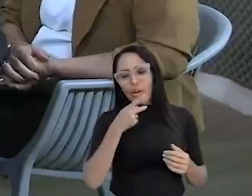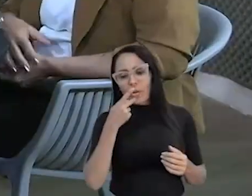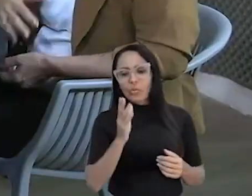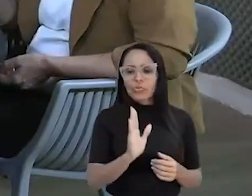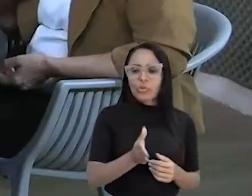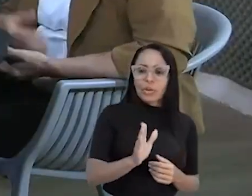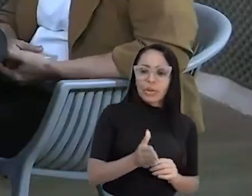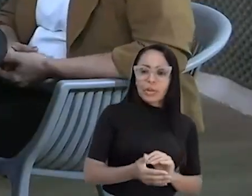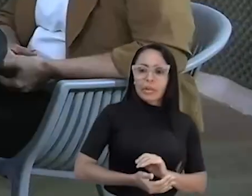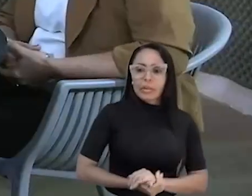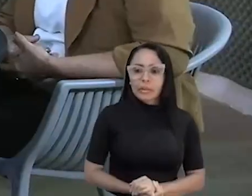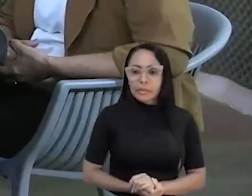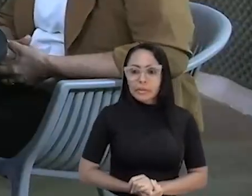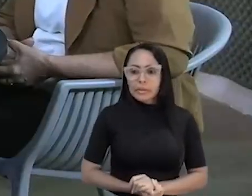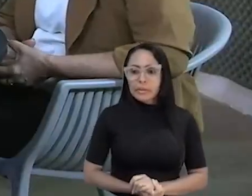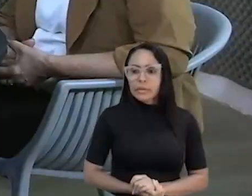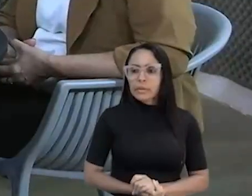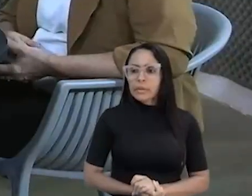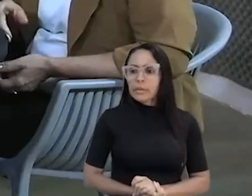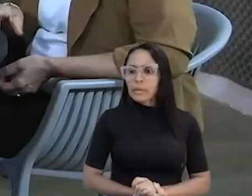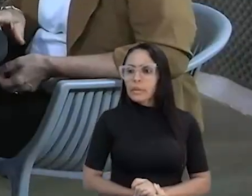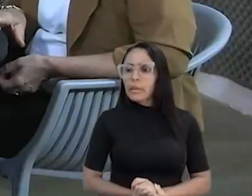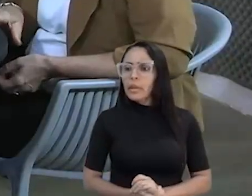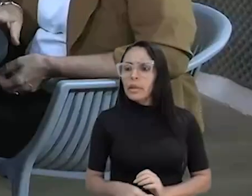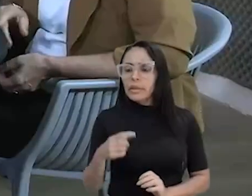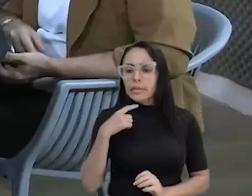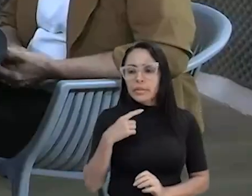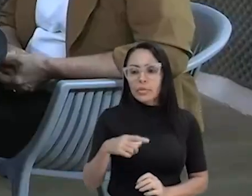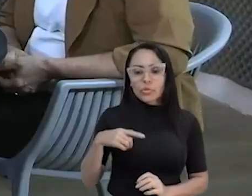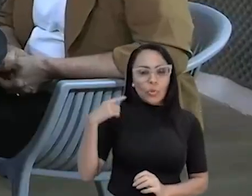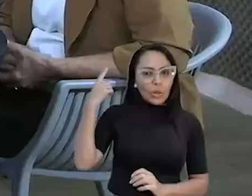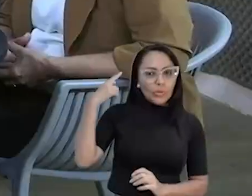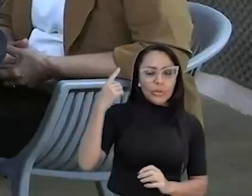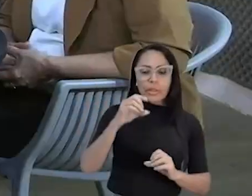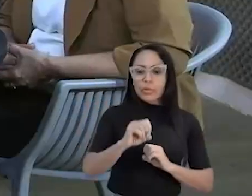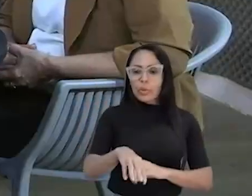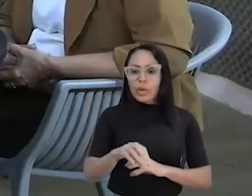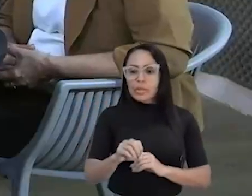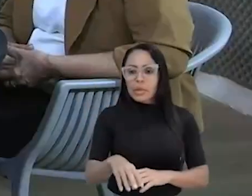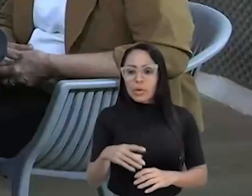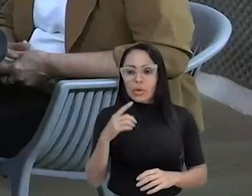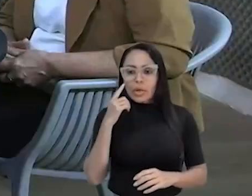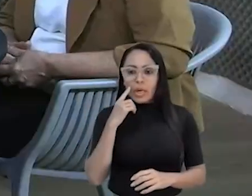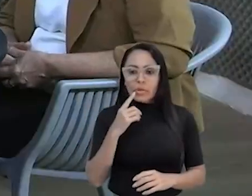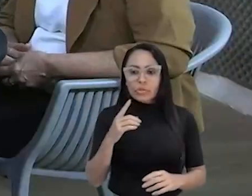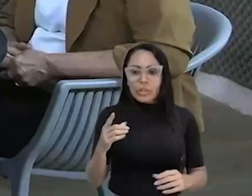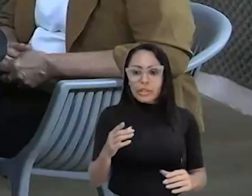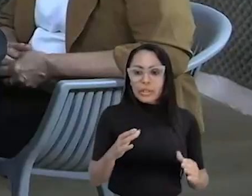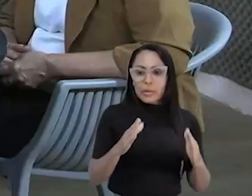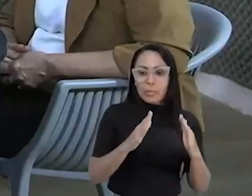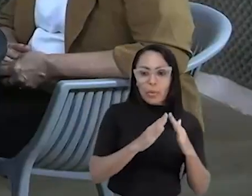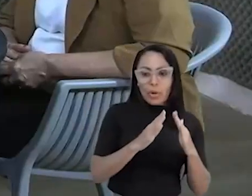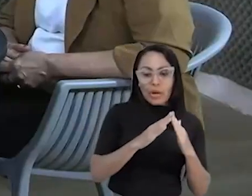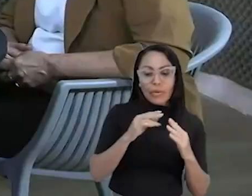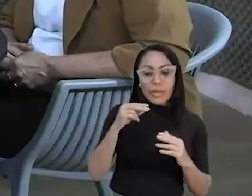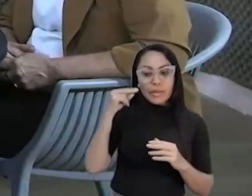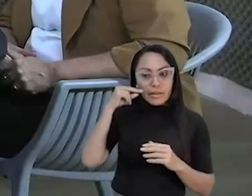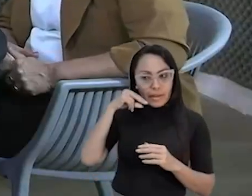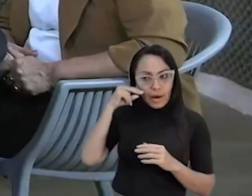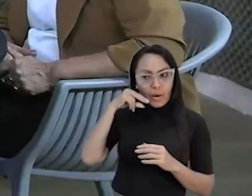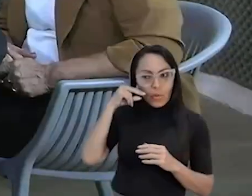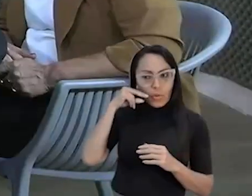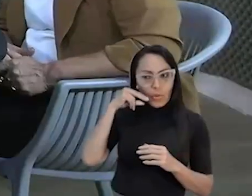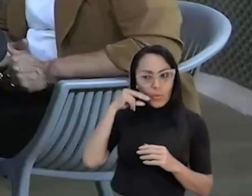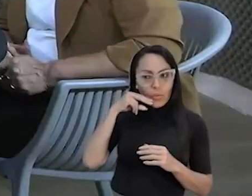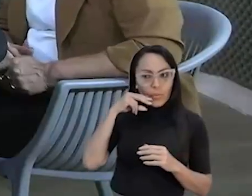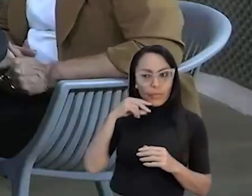Mas eu estava falando, dizem que eu sou a doida da educação, né? E a gente chegou, quando a gente morava no Rio Grande do Norte, né?